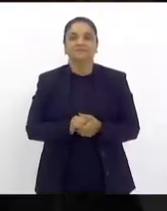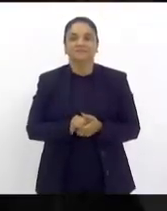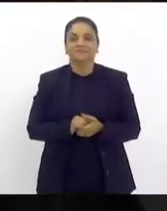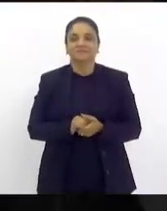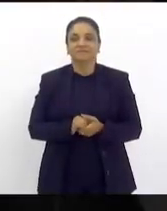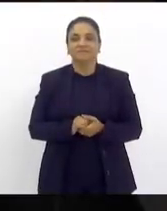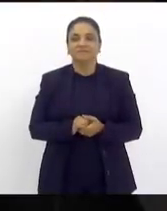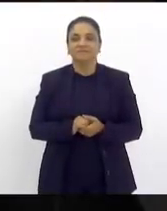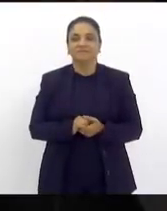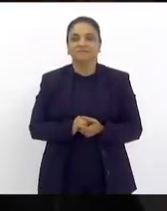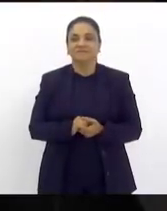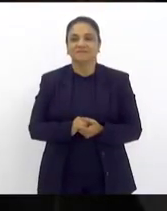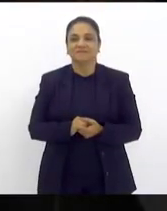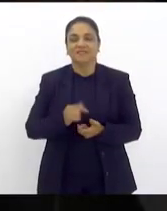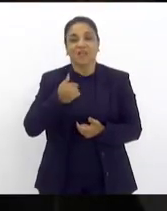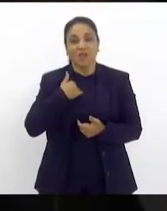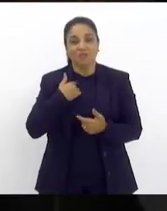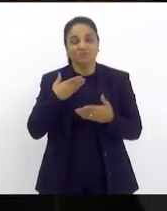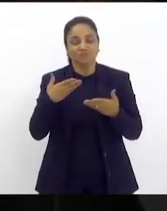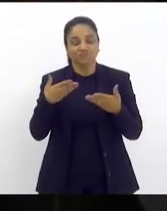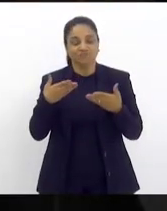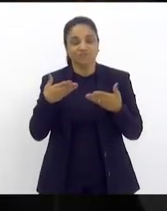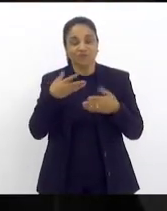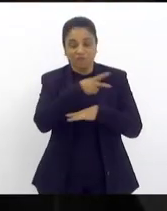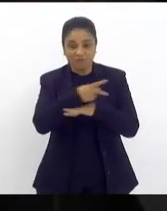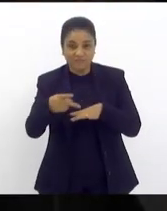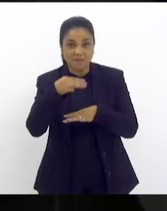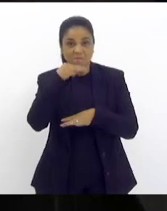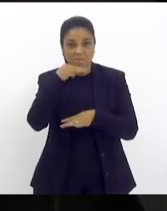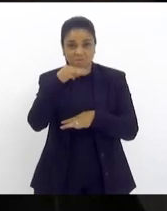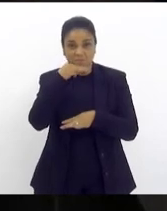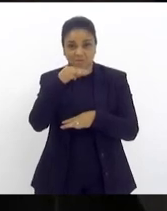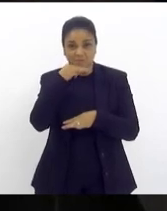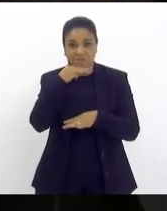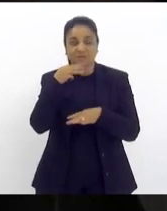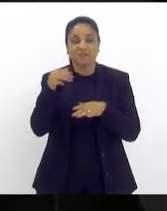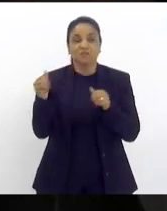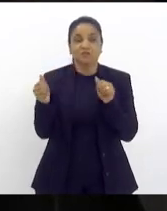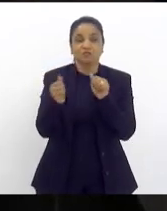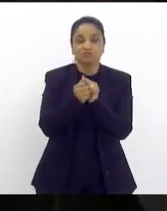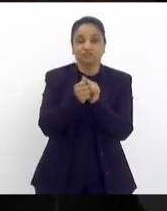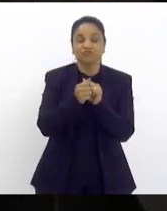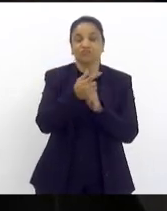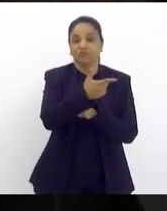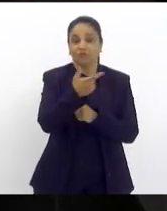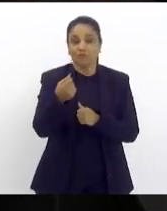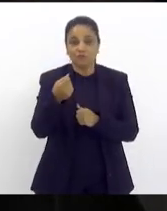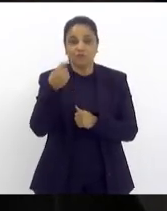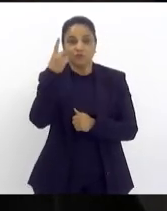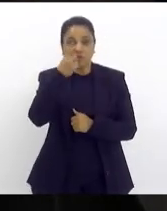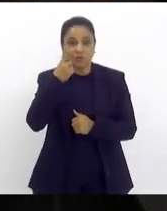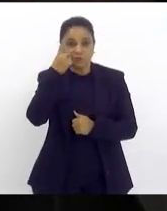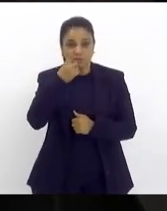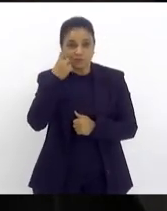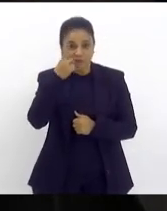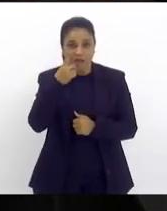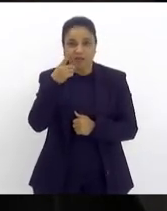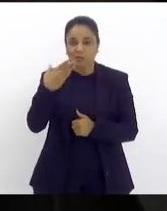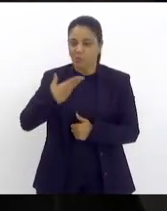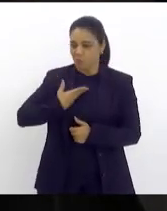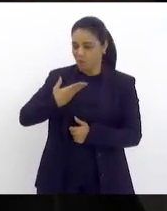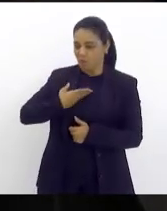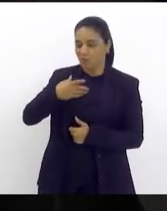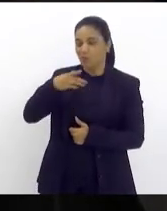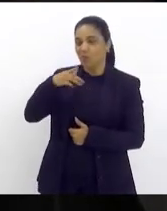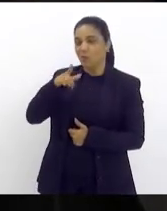A gente, inclusive, estive em Mangaratiba recentemente com quase 20 deputados que o nosso Luiz Cláudio levou a Mangaratiba junto com o